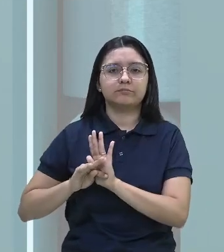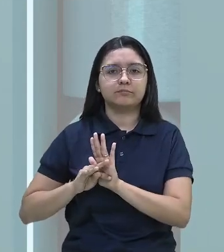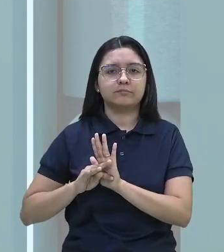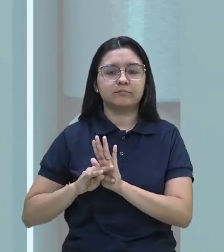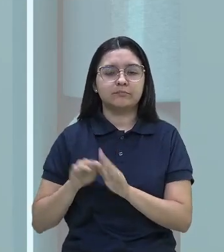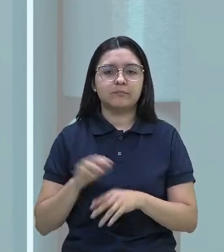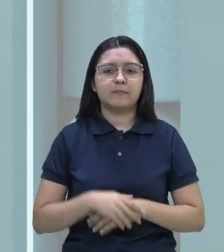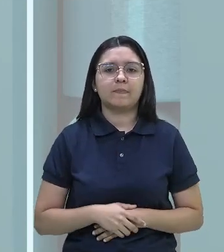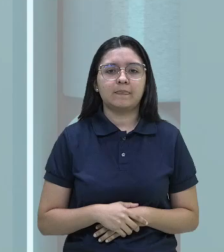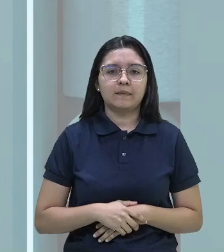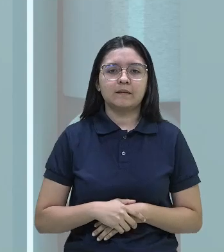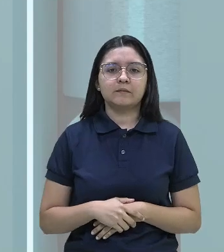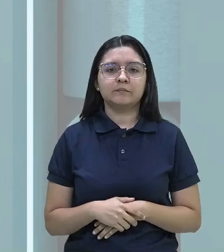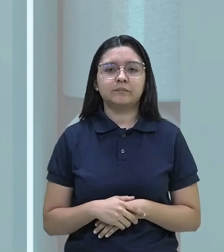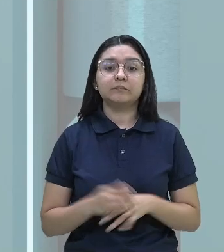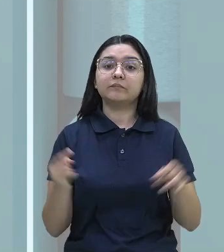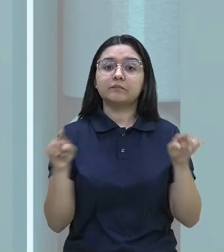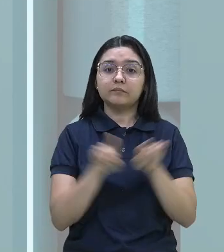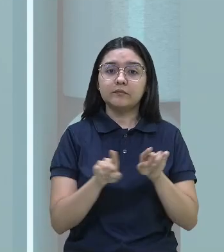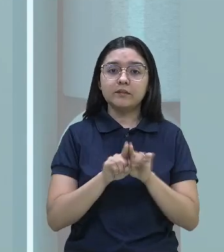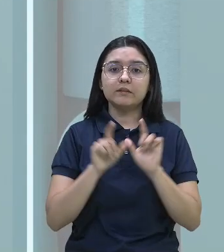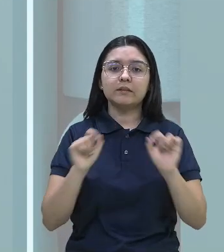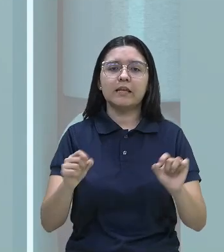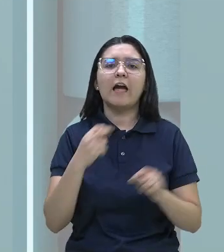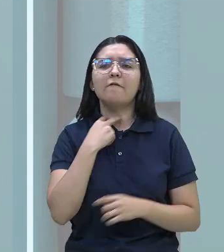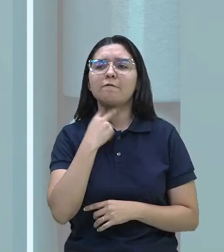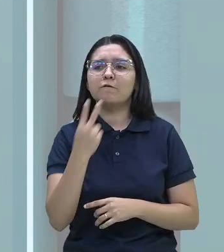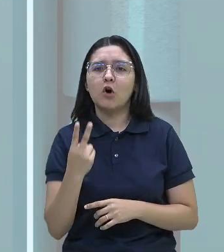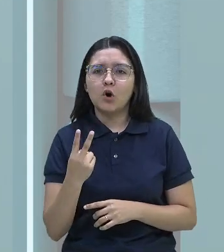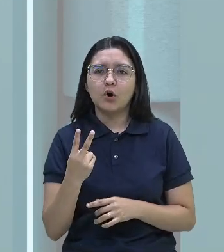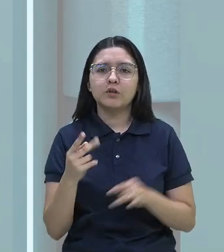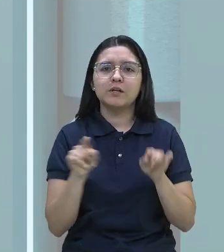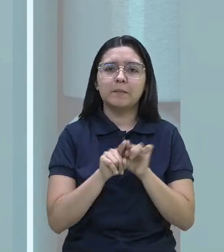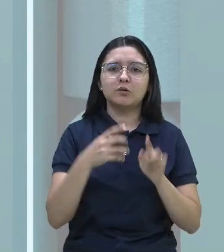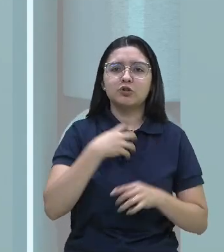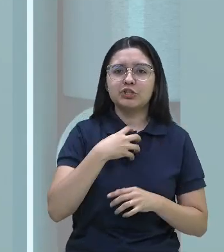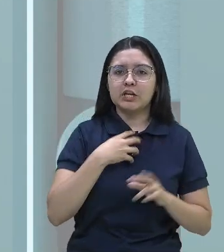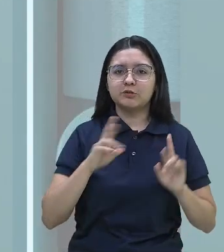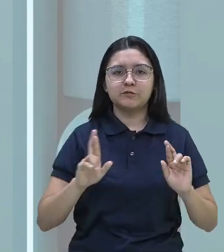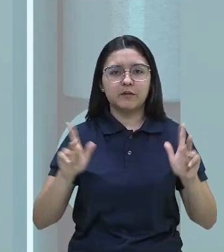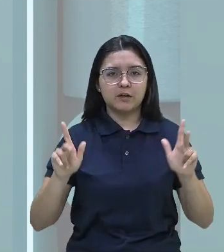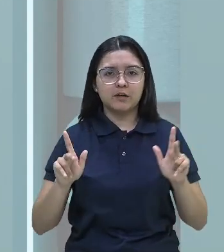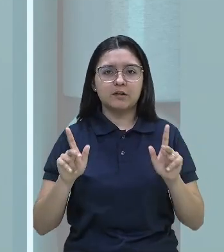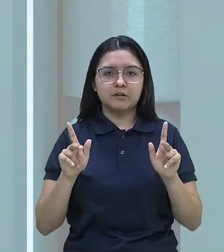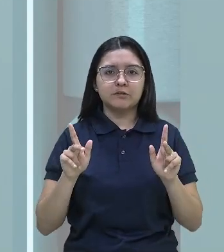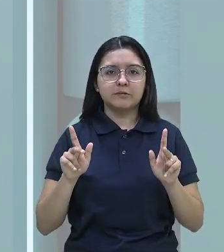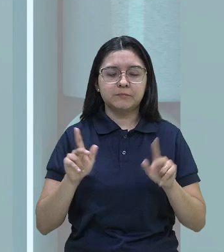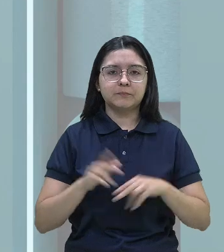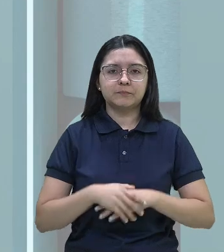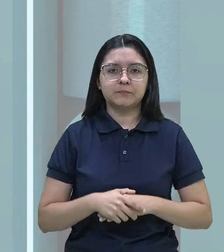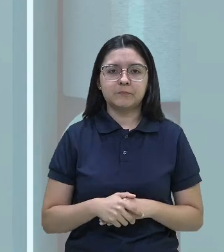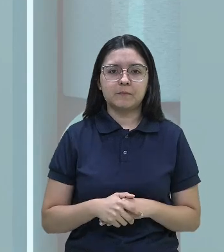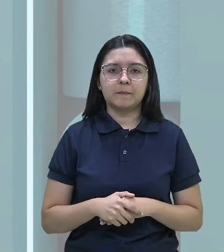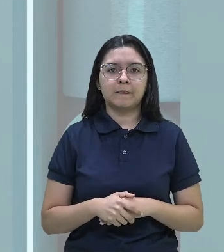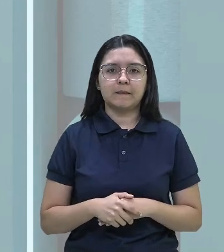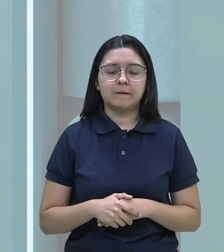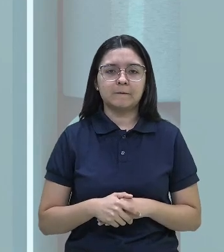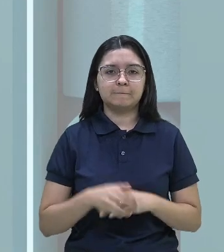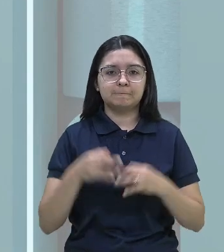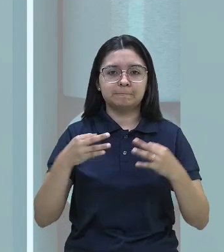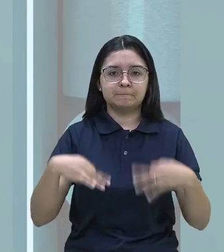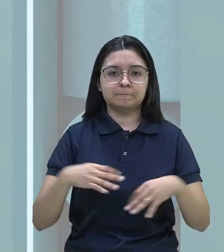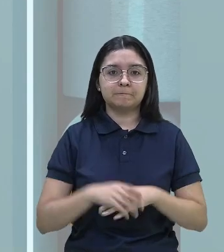um falava, até a tonalidade da voz, a forma como era lida o texto era diferenciado,